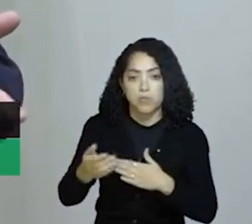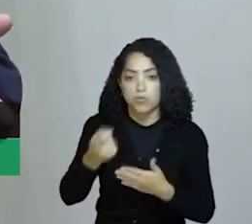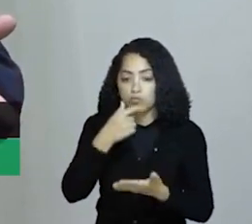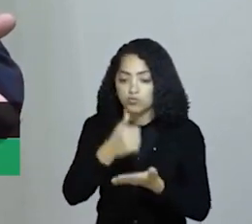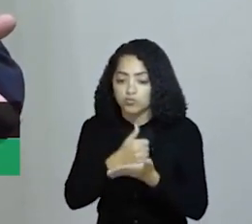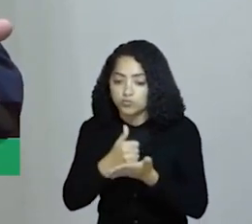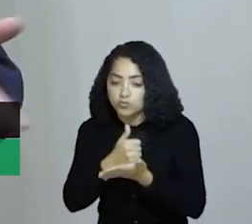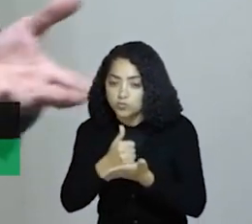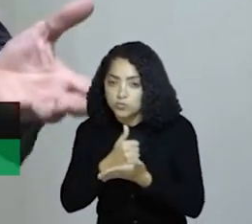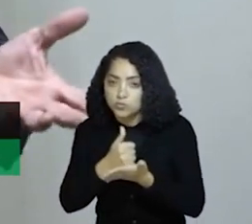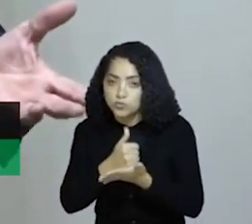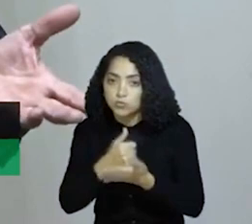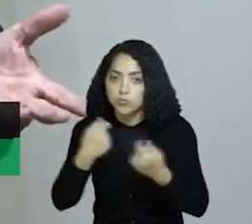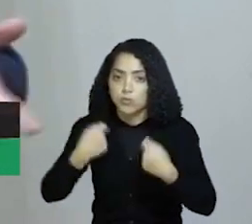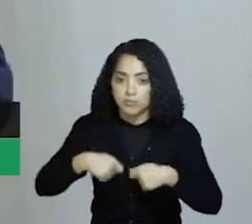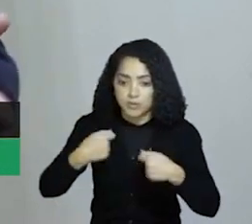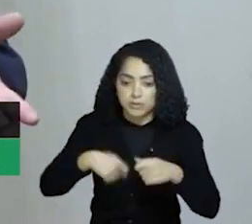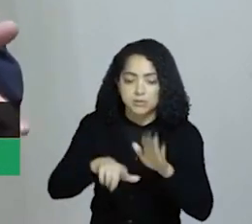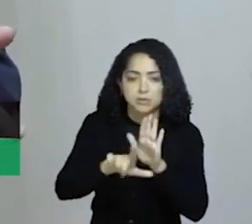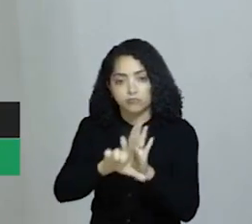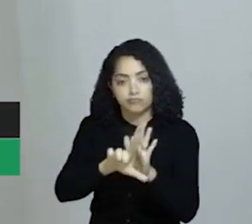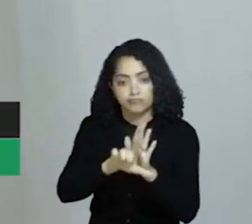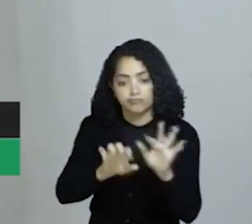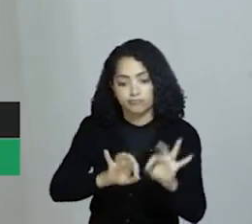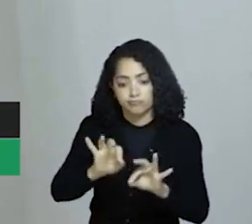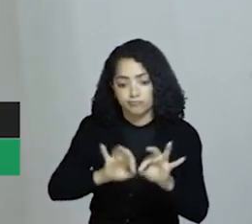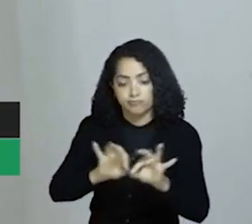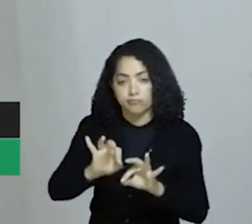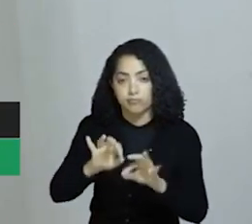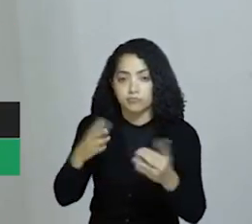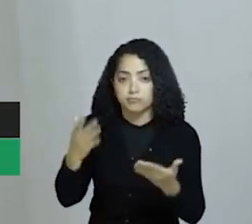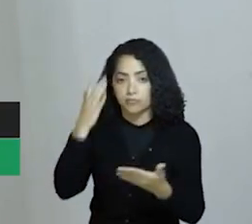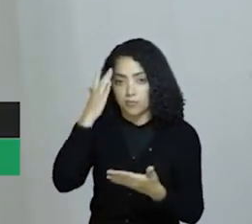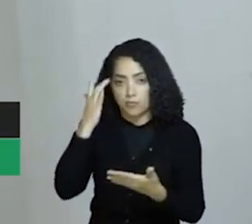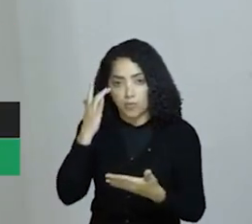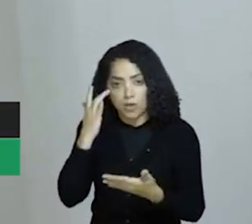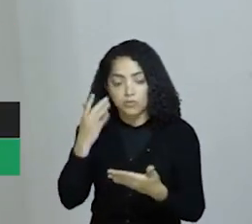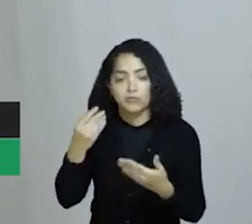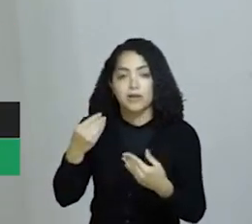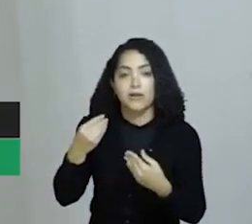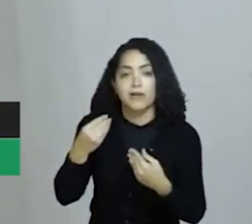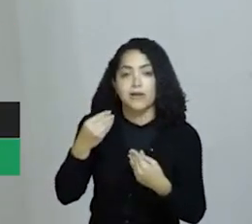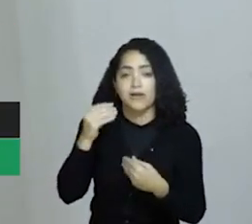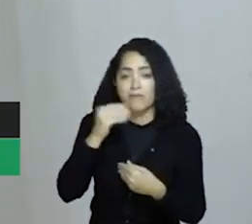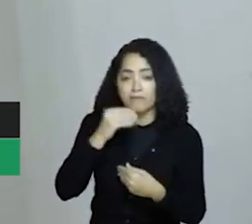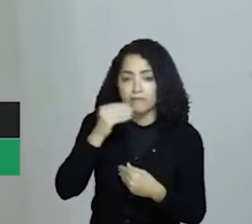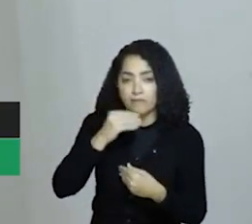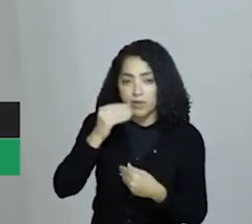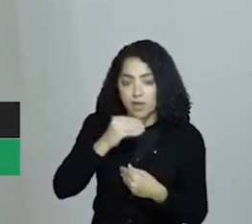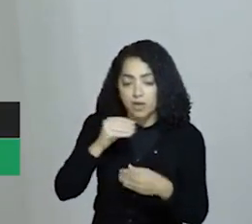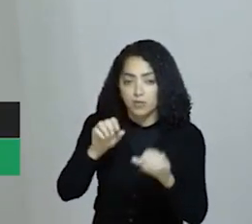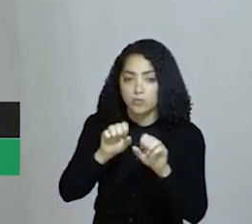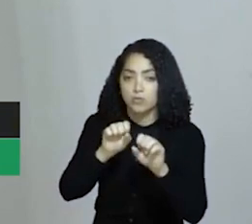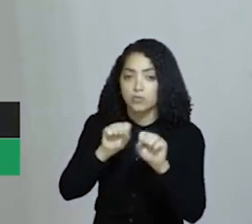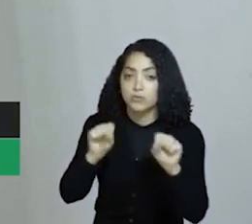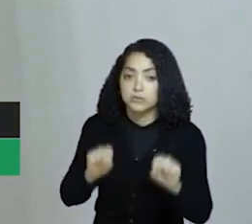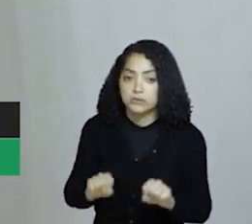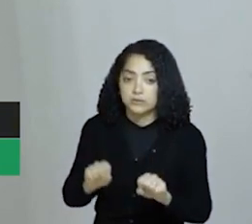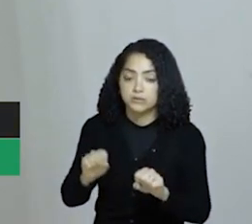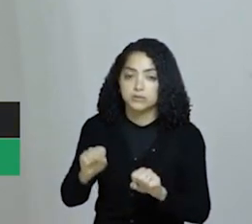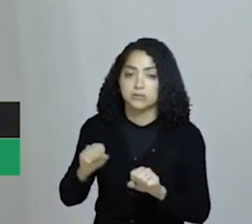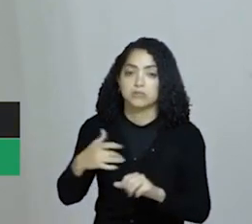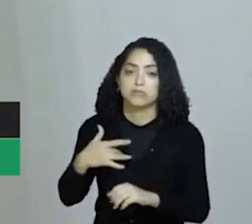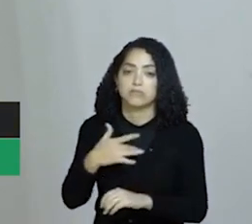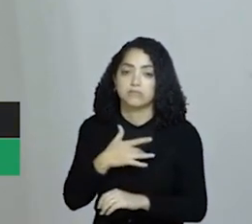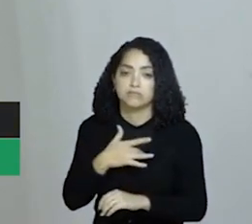que vai ter que ter uma lei para aprovar? Demonstra uma fragilidade do nosso sistema de saúde.